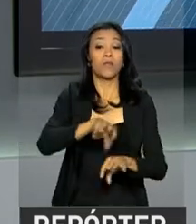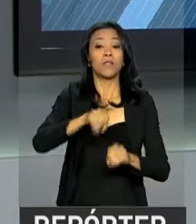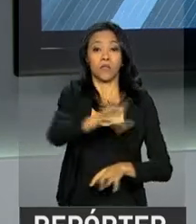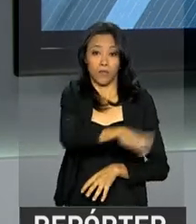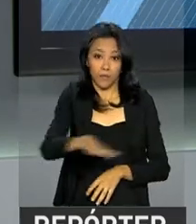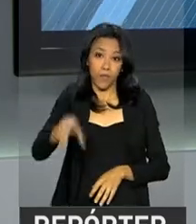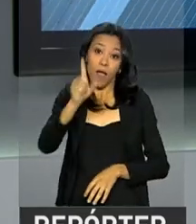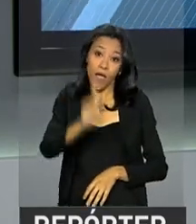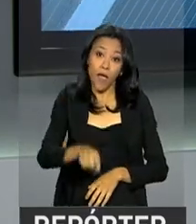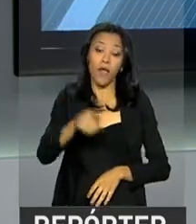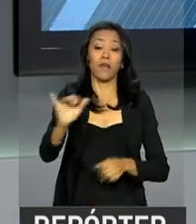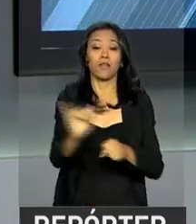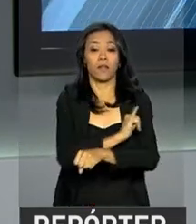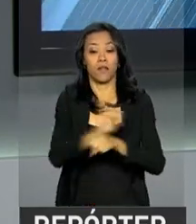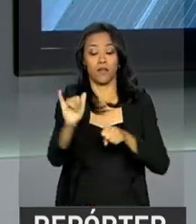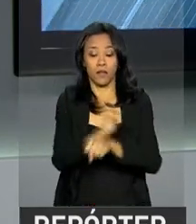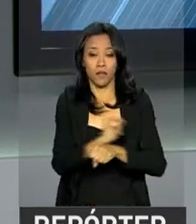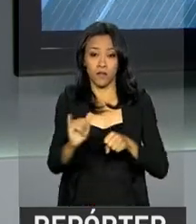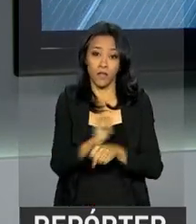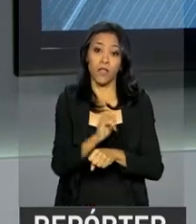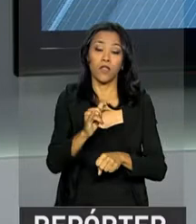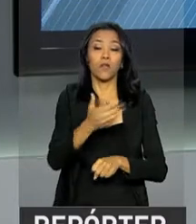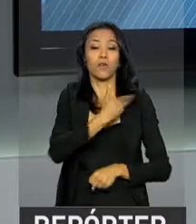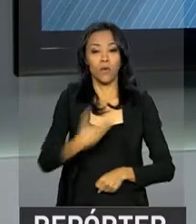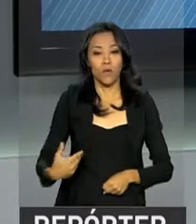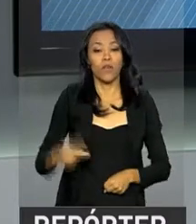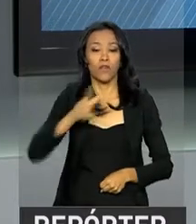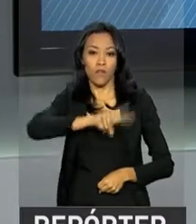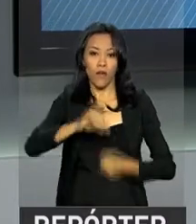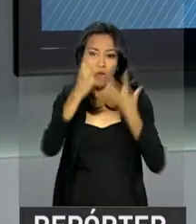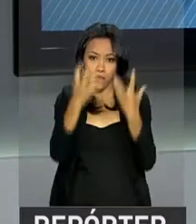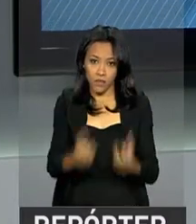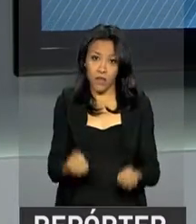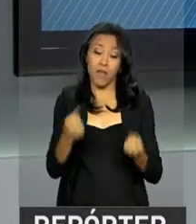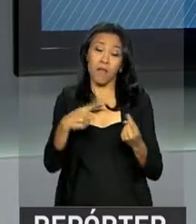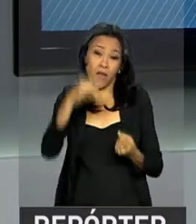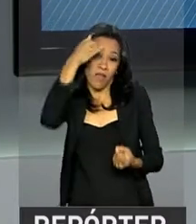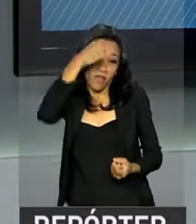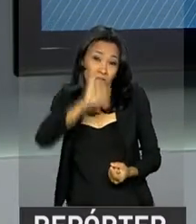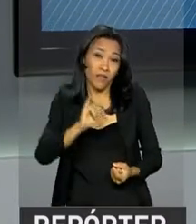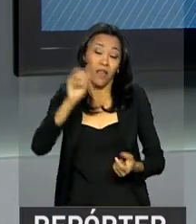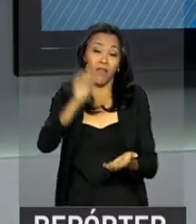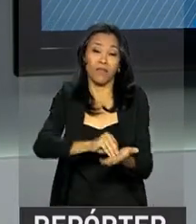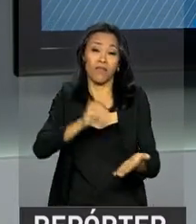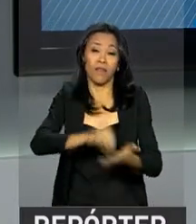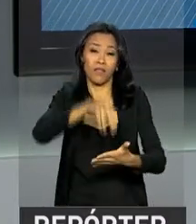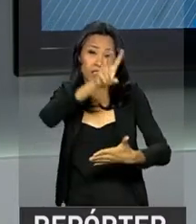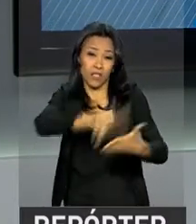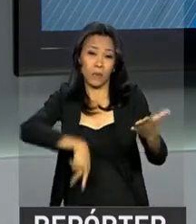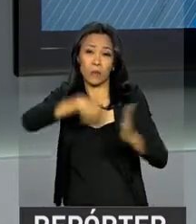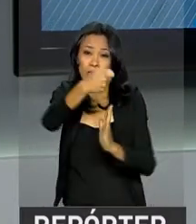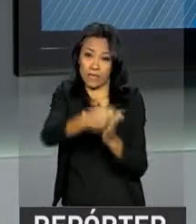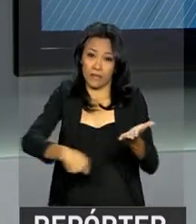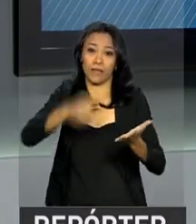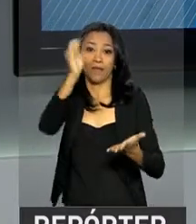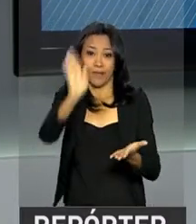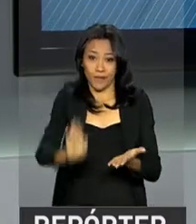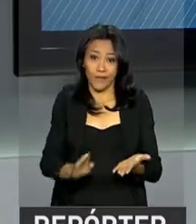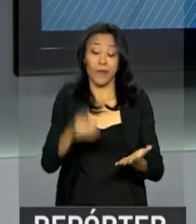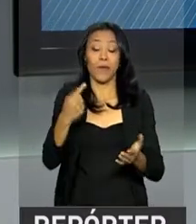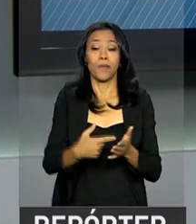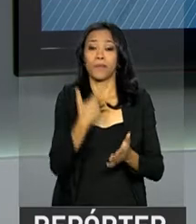algumas das medidas que o governo vai adotar para combater os baixos índices já alfabetizou ação no brasil uma pesquisa